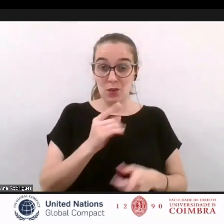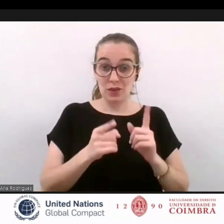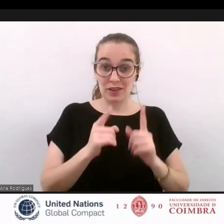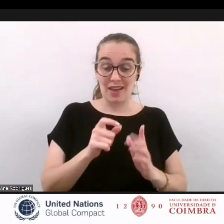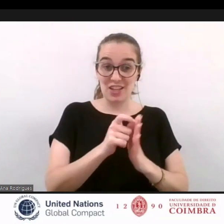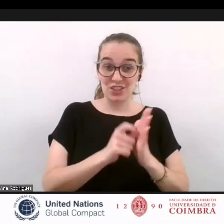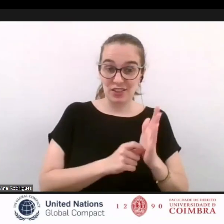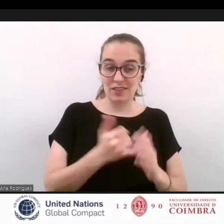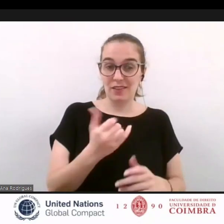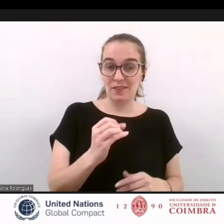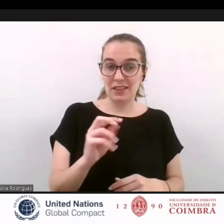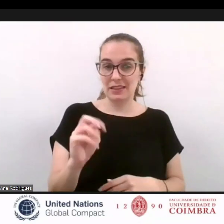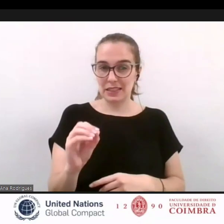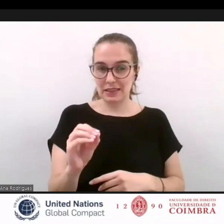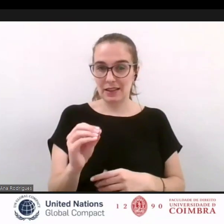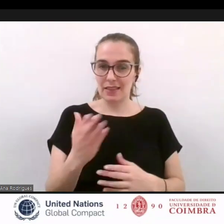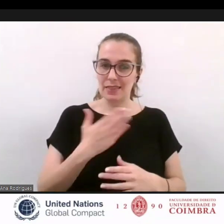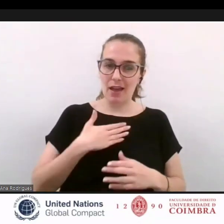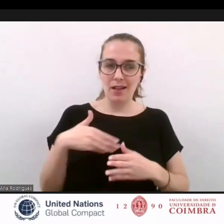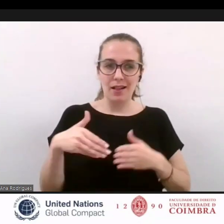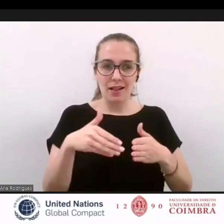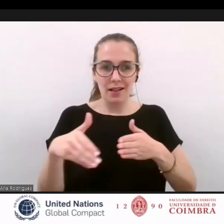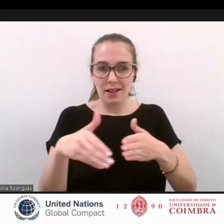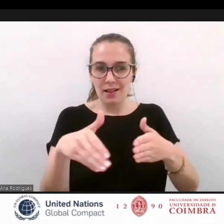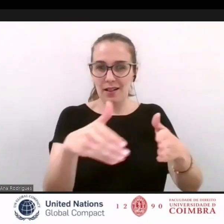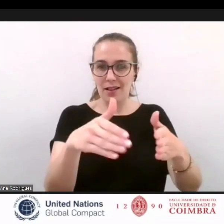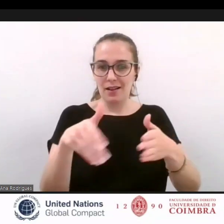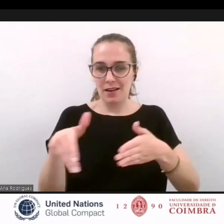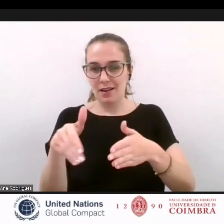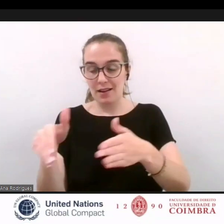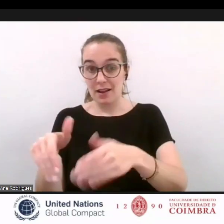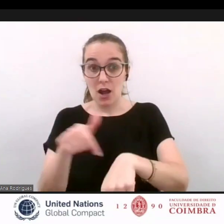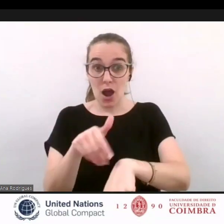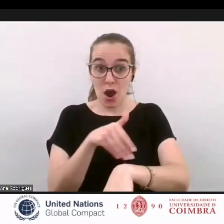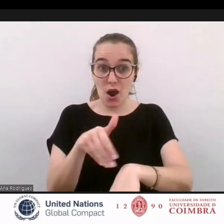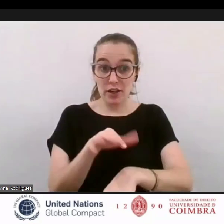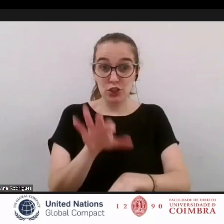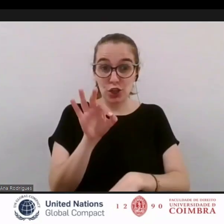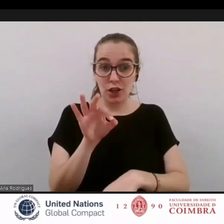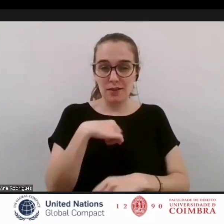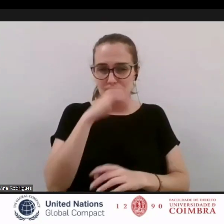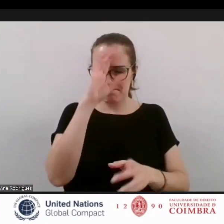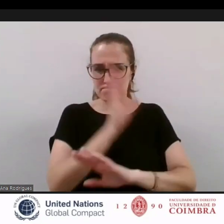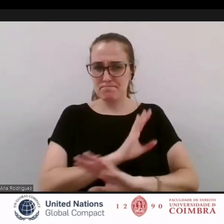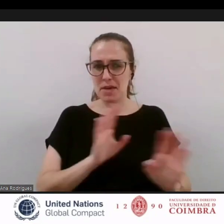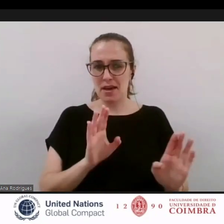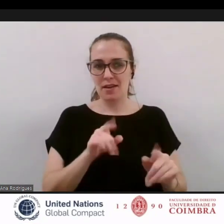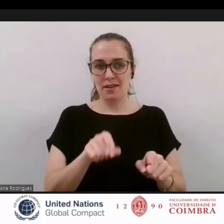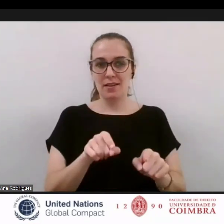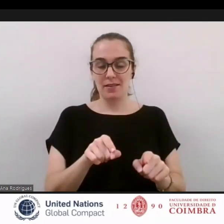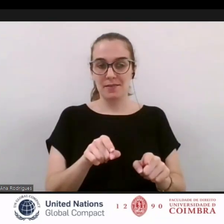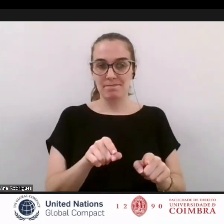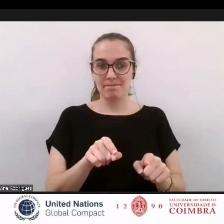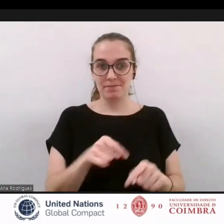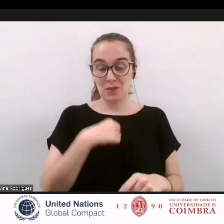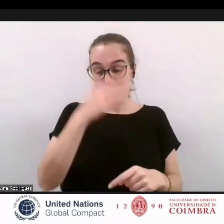objetivos acabam por nortear as intervenções quando têm de se fazer escolhas. E, portanto, eu acho que essa também é uma